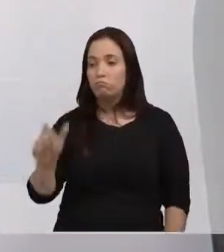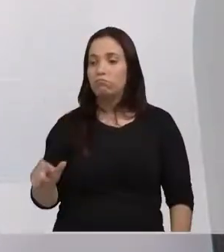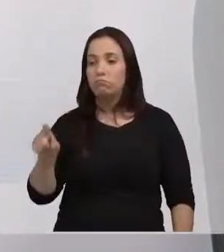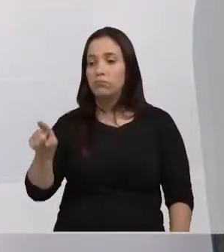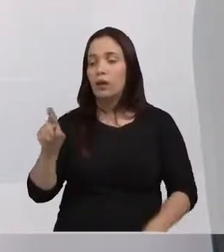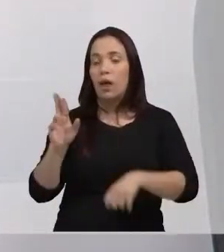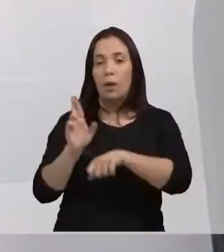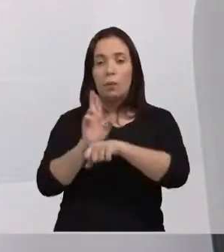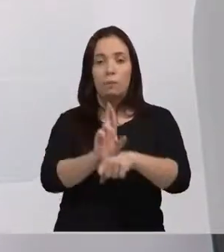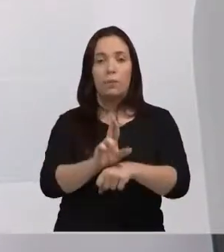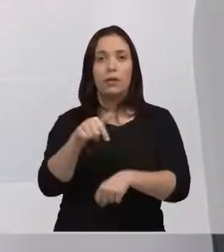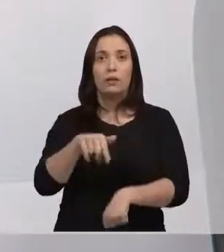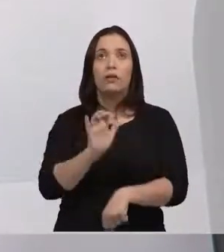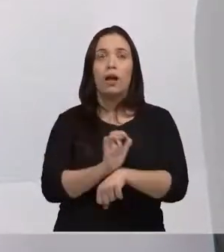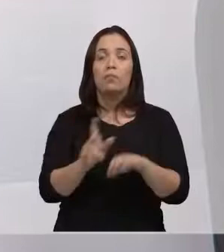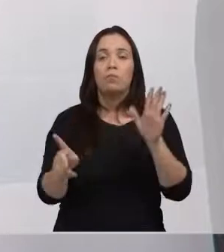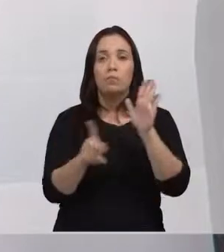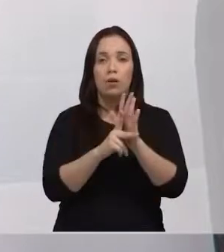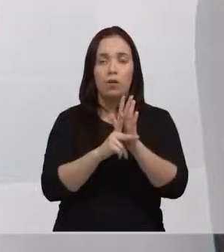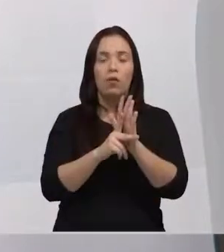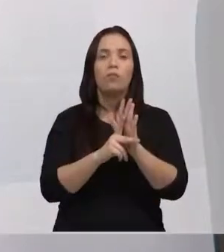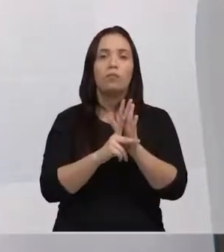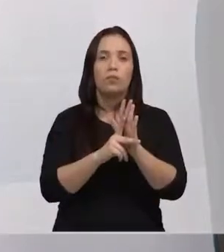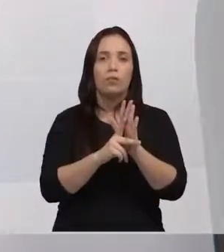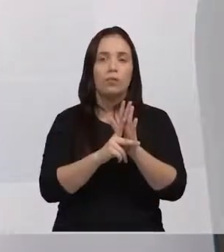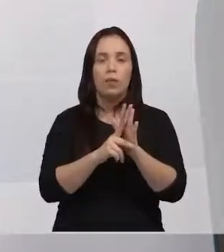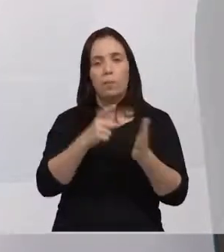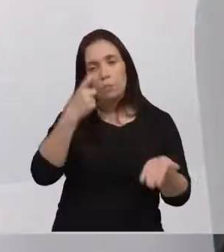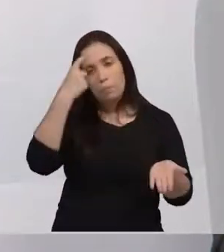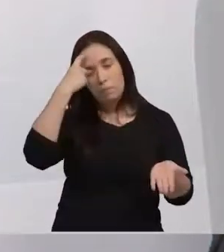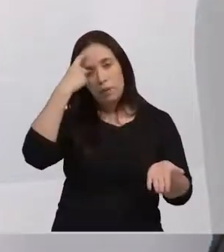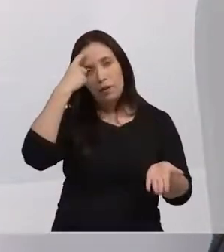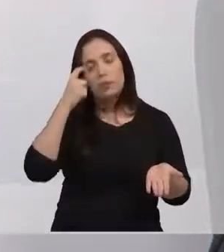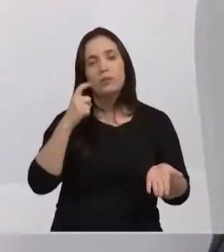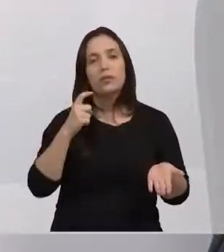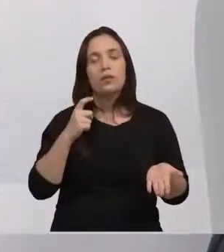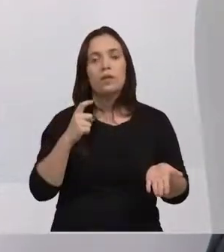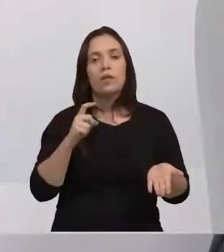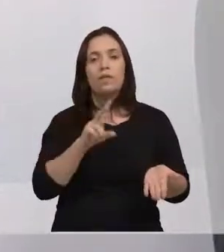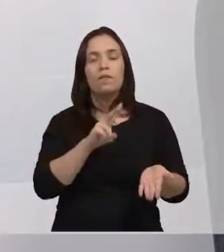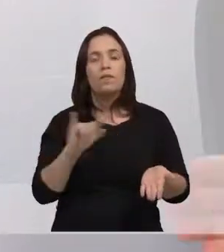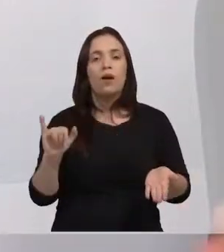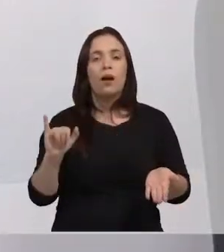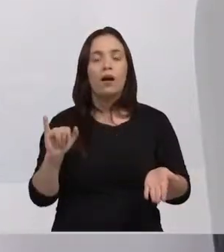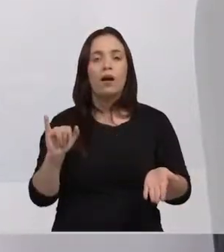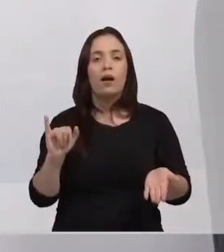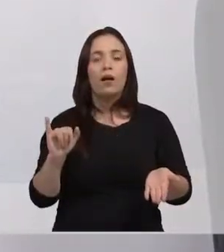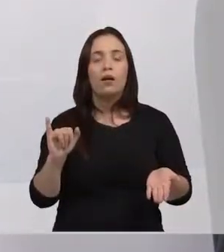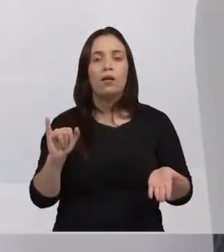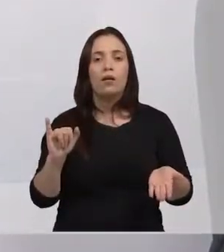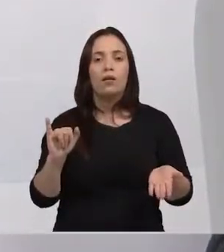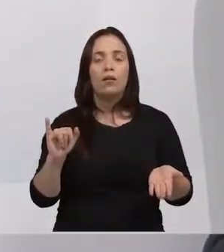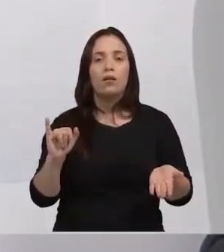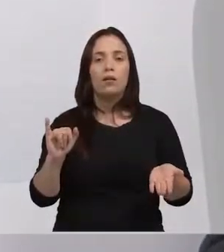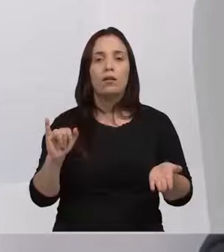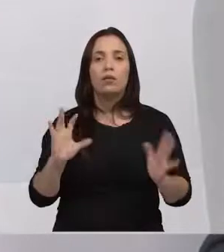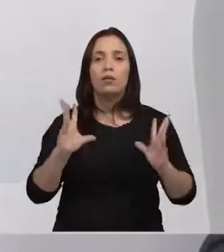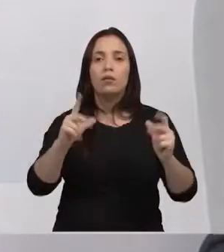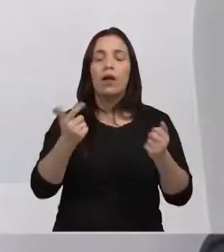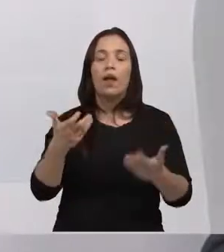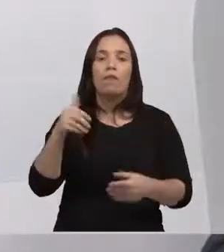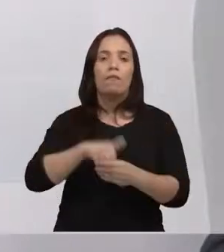local, literalmente ele poderia ser beneficiado por um eleitor que literalmente seria